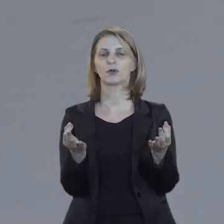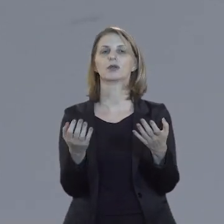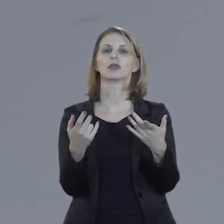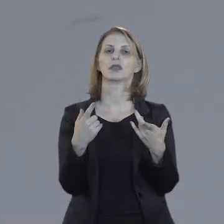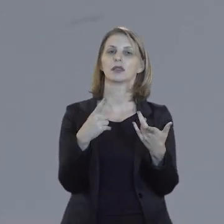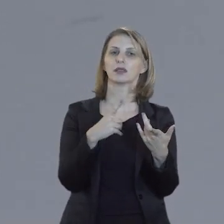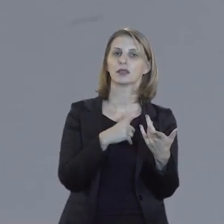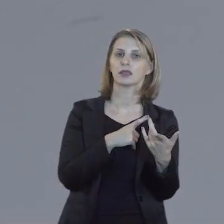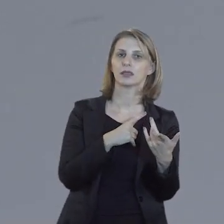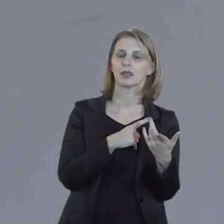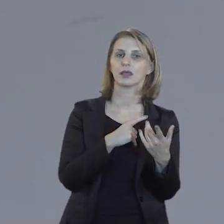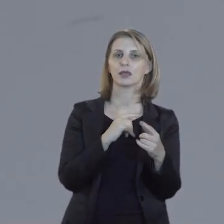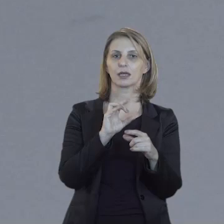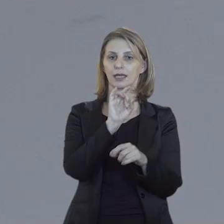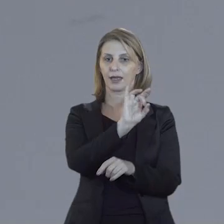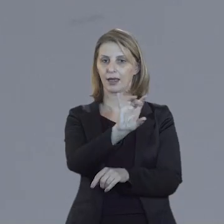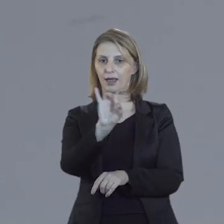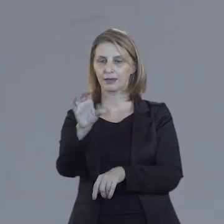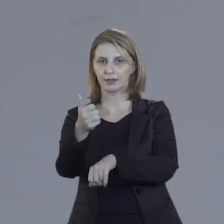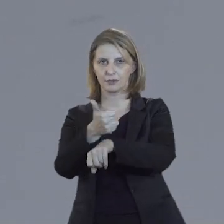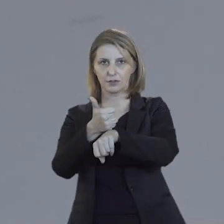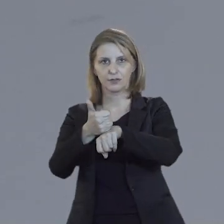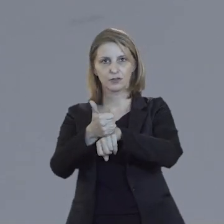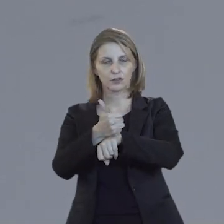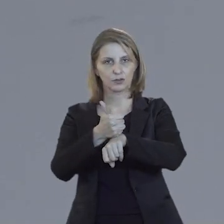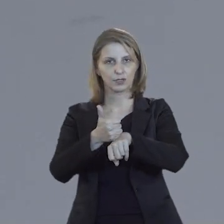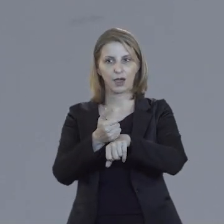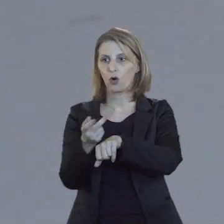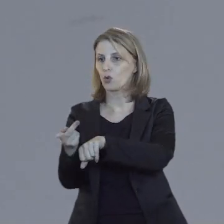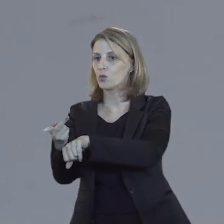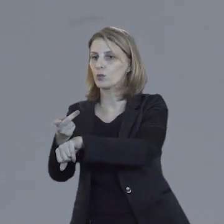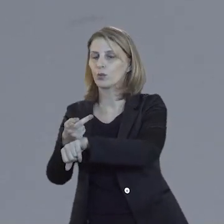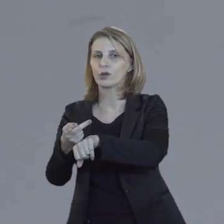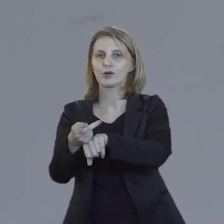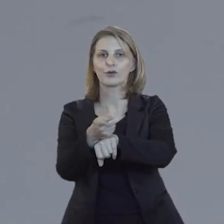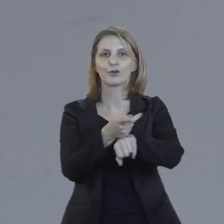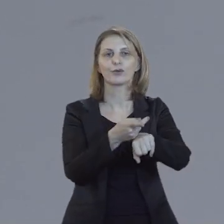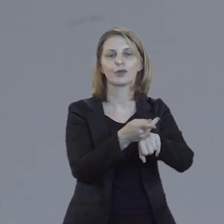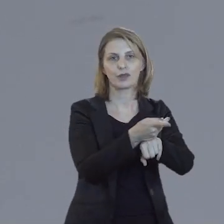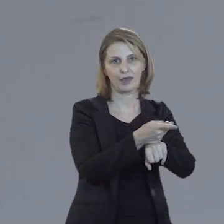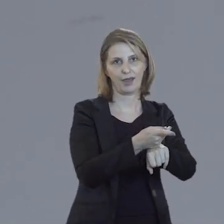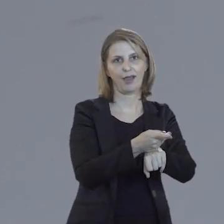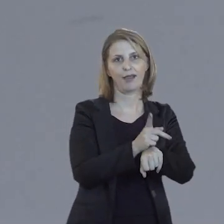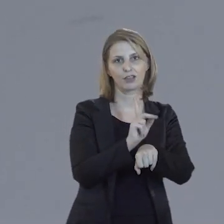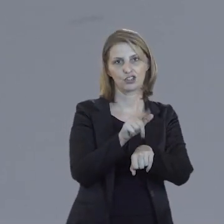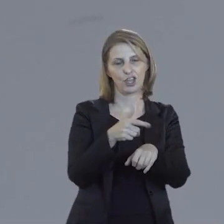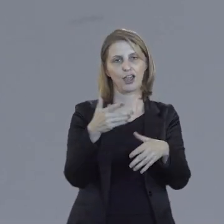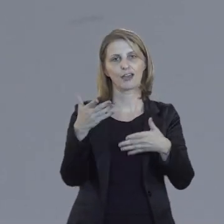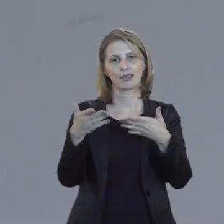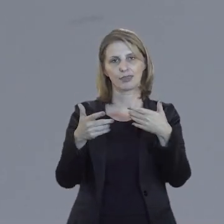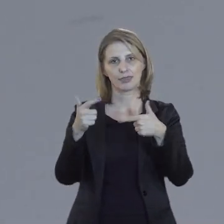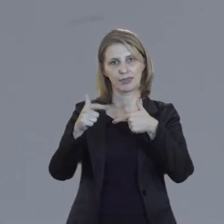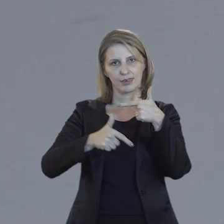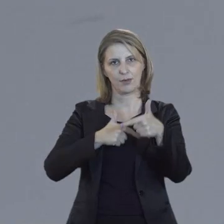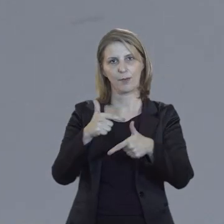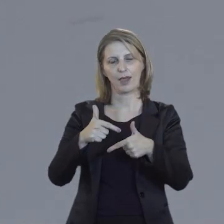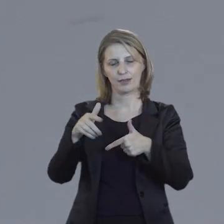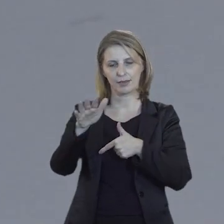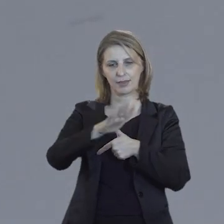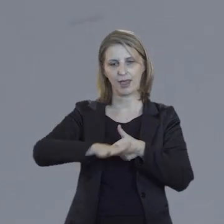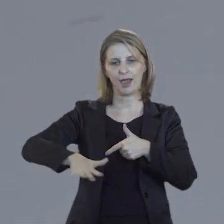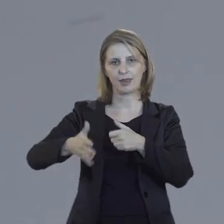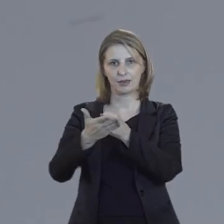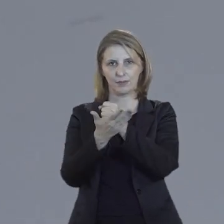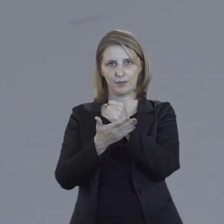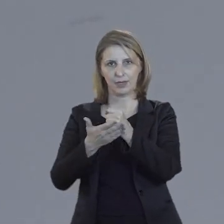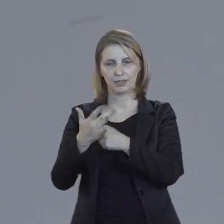de meditação, falei, de yoga. Então, assim, cabe cada profissional procurar, né, quem já é da rede